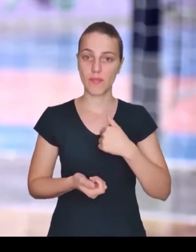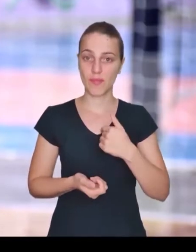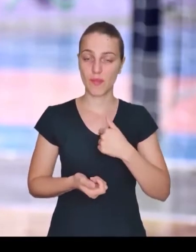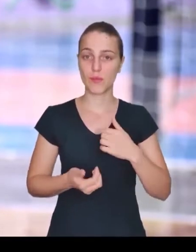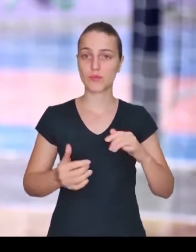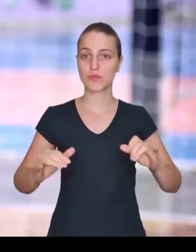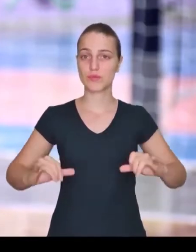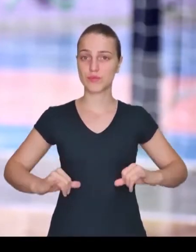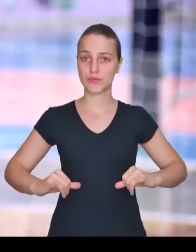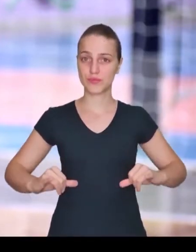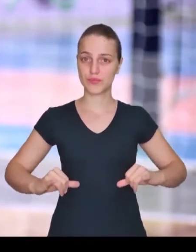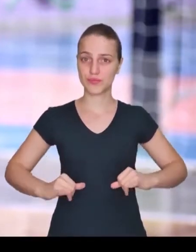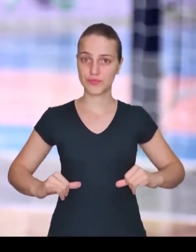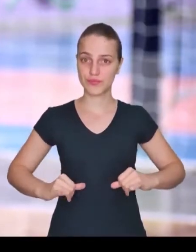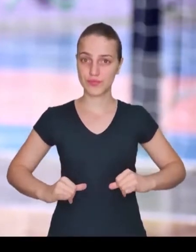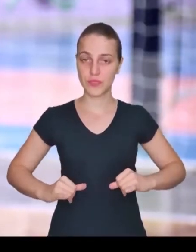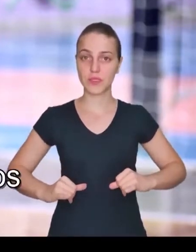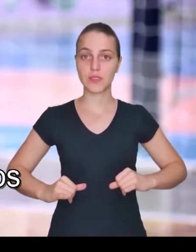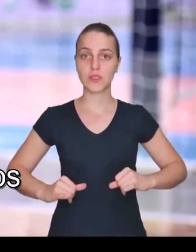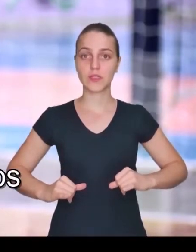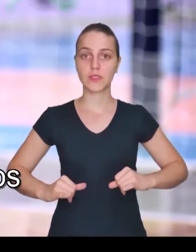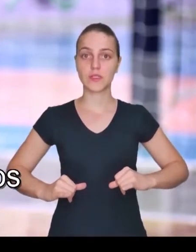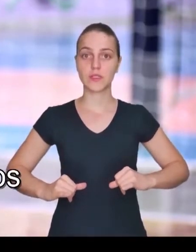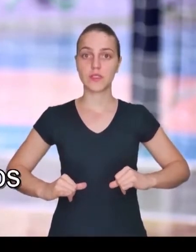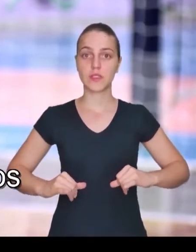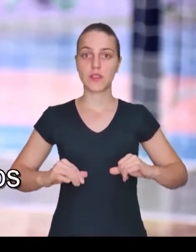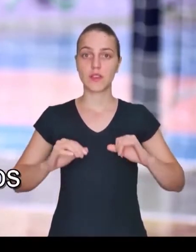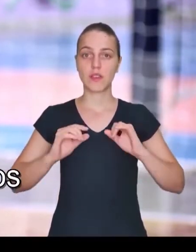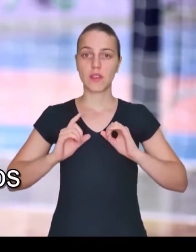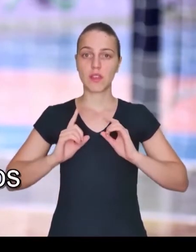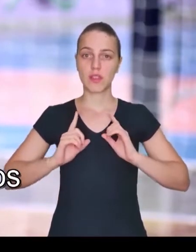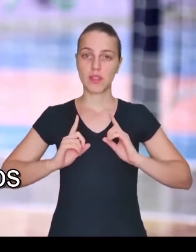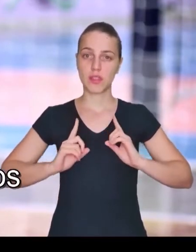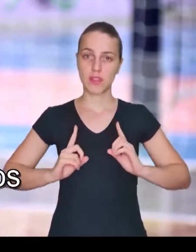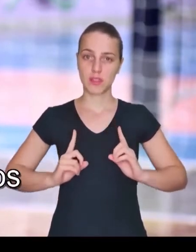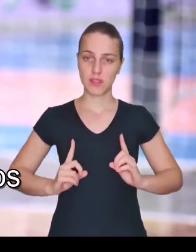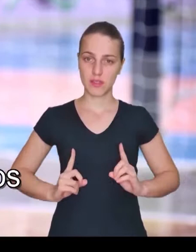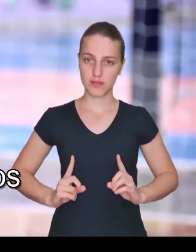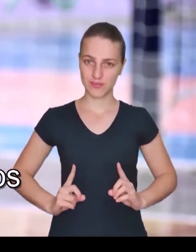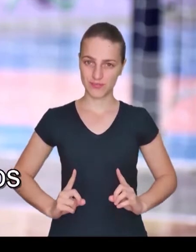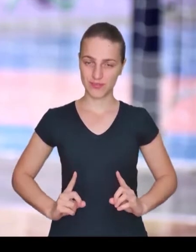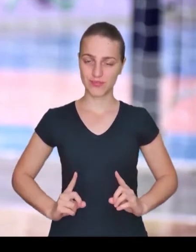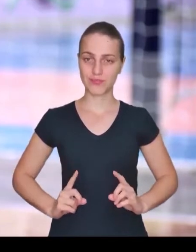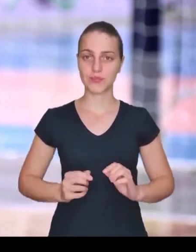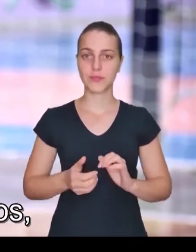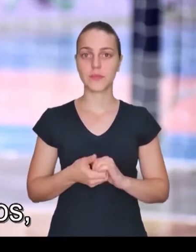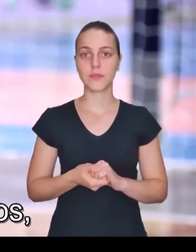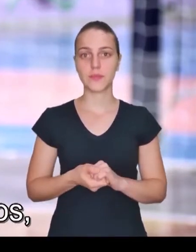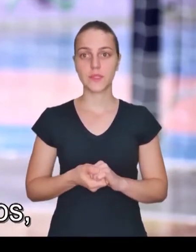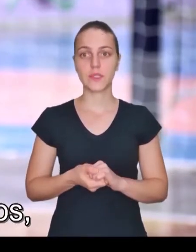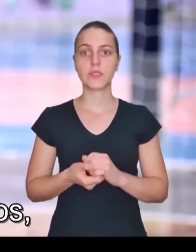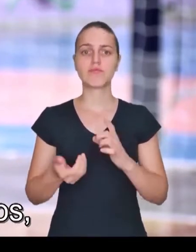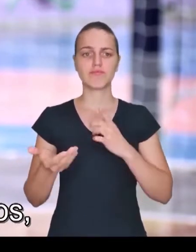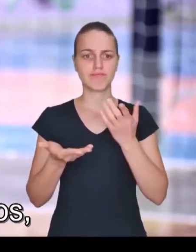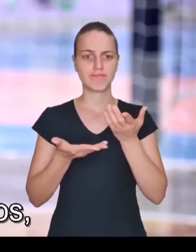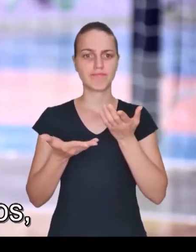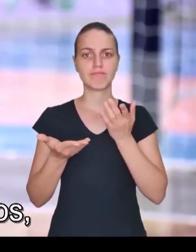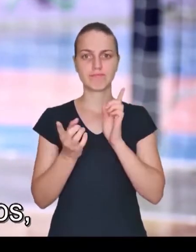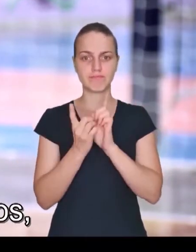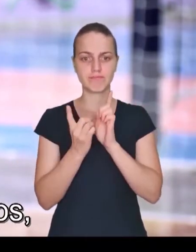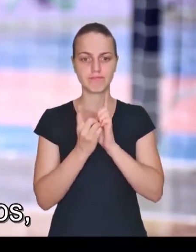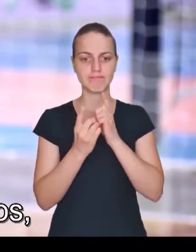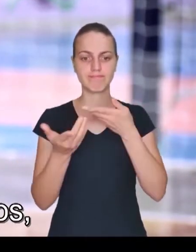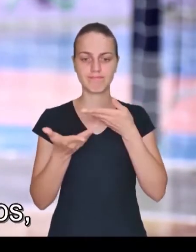depressão abrupta, muito profunda, mesmo com não desmerecendo os tratamentos que existem hoje, mas são muito bons,